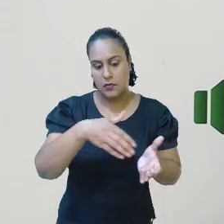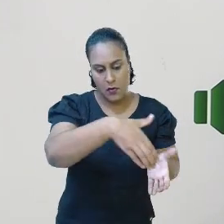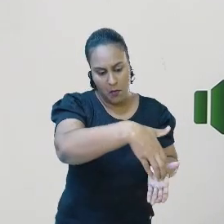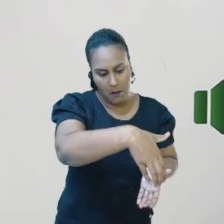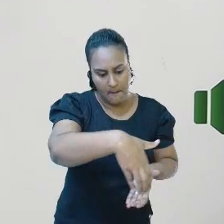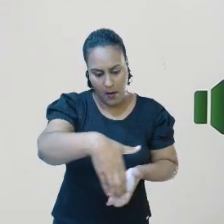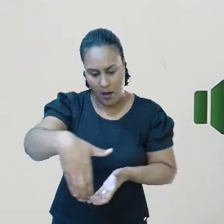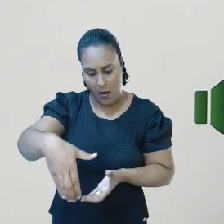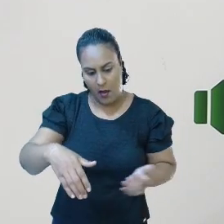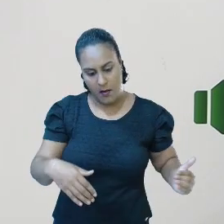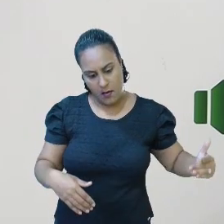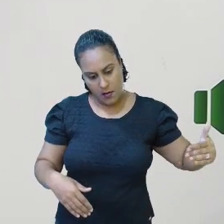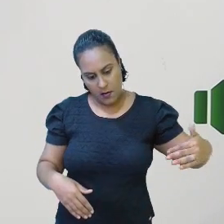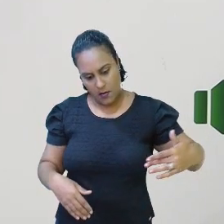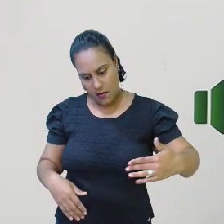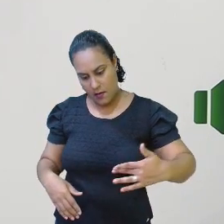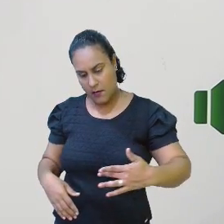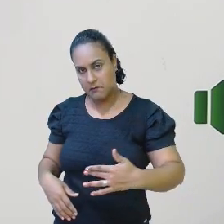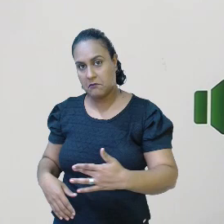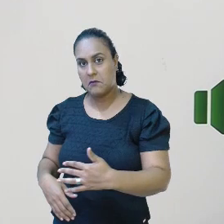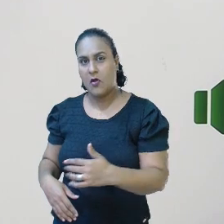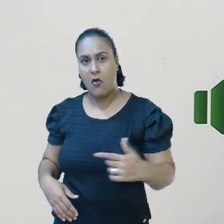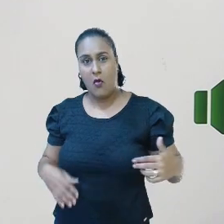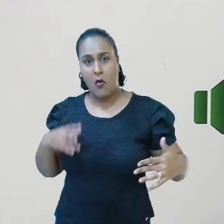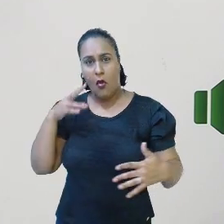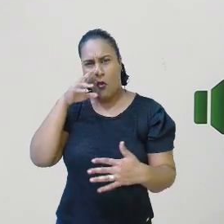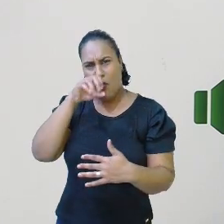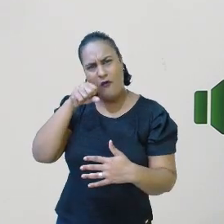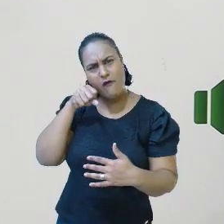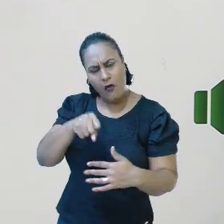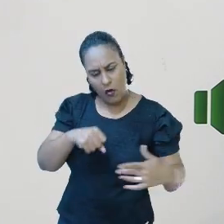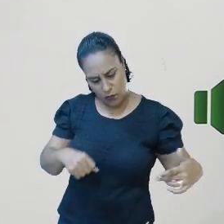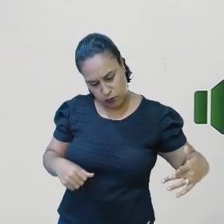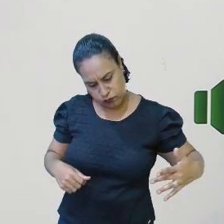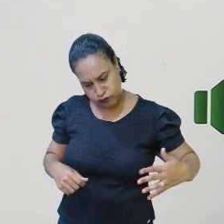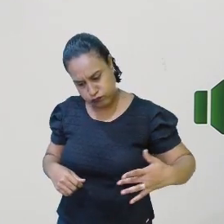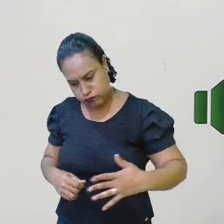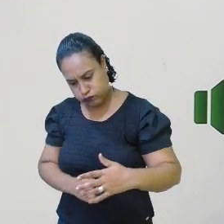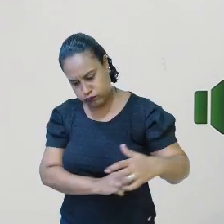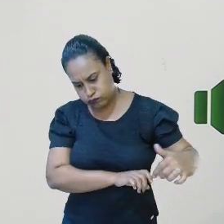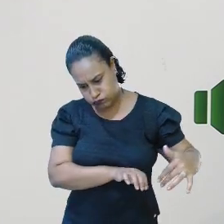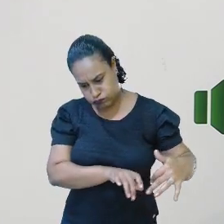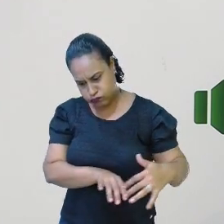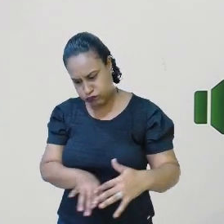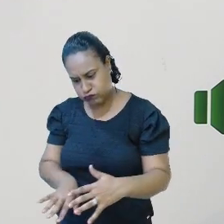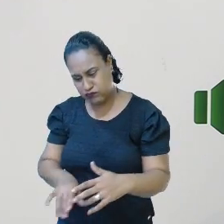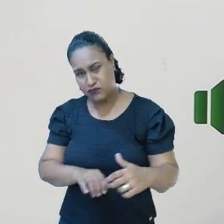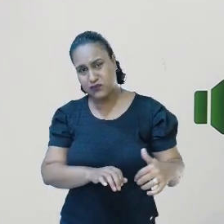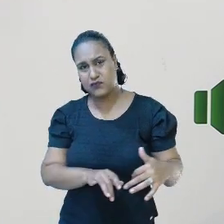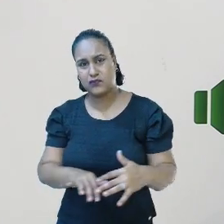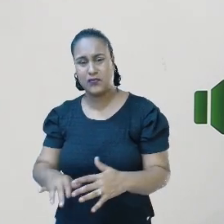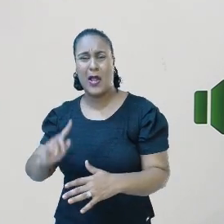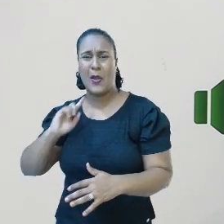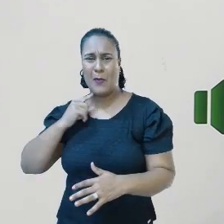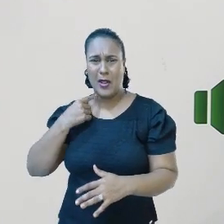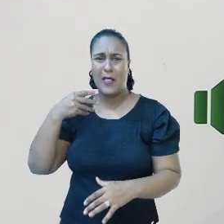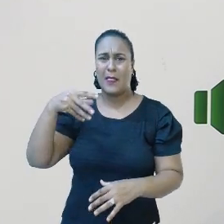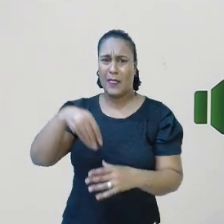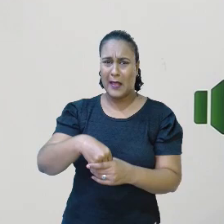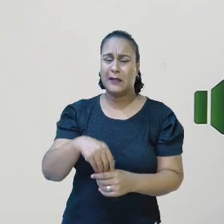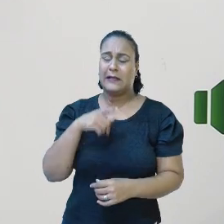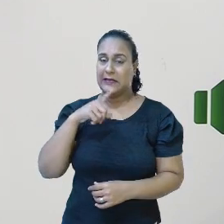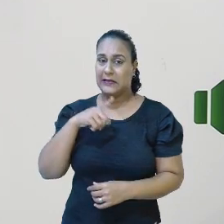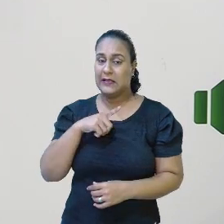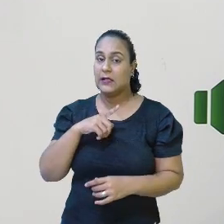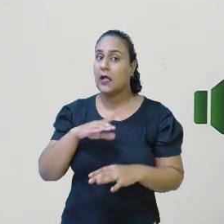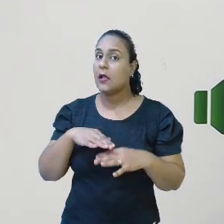esses dutos, e ela vai com uma pressão muito grande. Pois é, vai lá, cheio de dejetos, cheio de coisas. Qual é